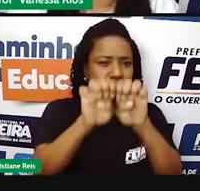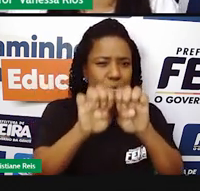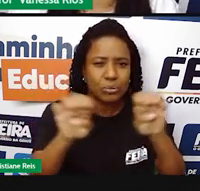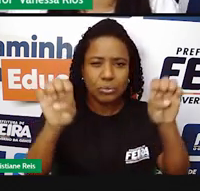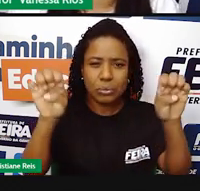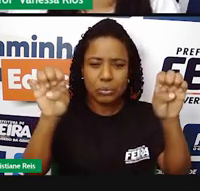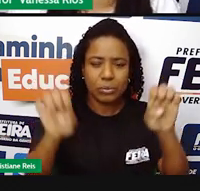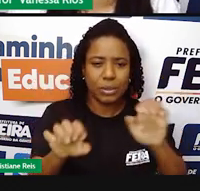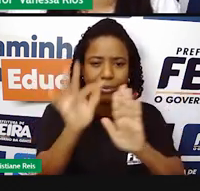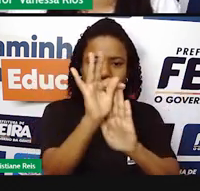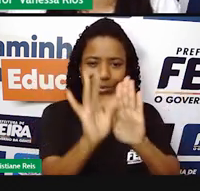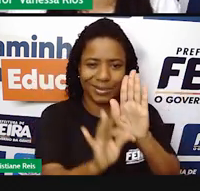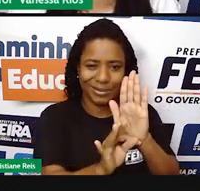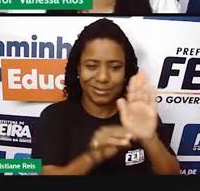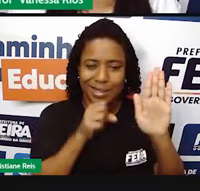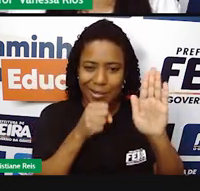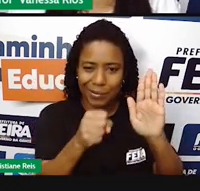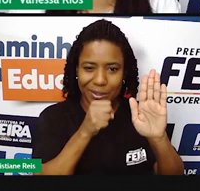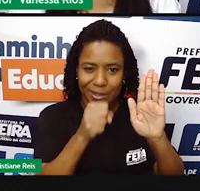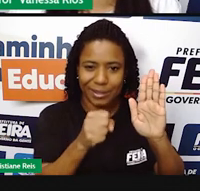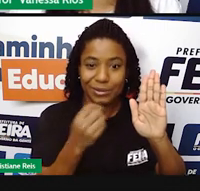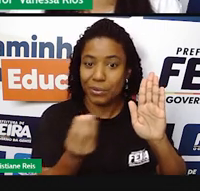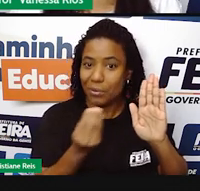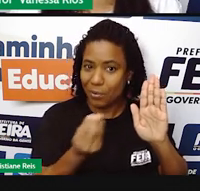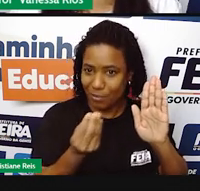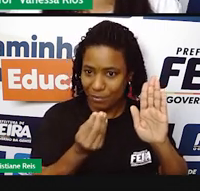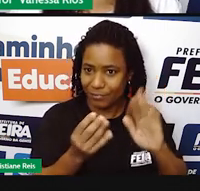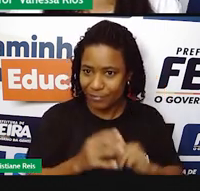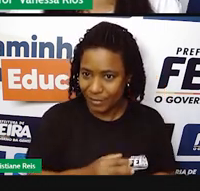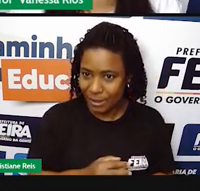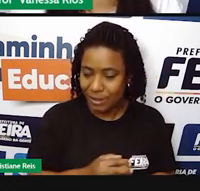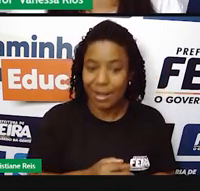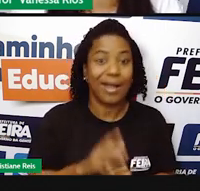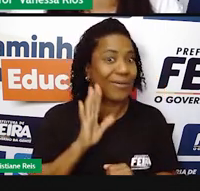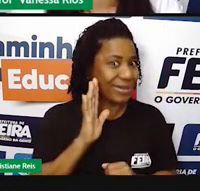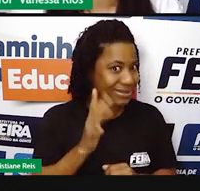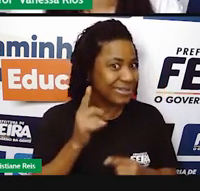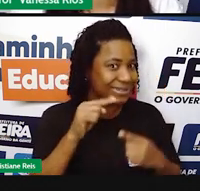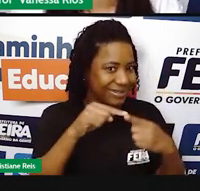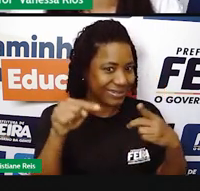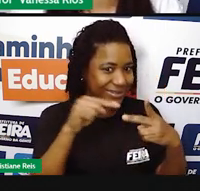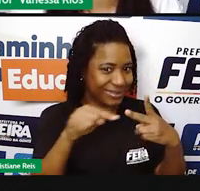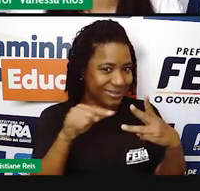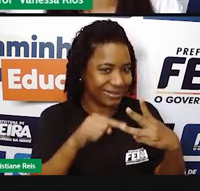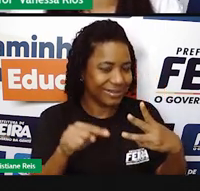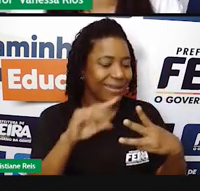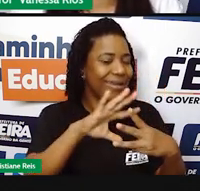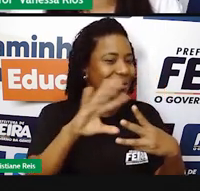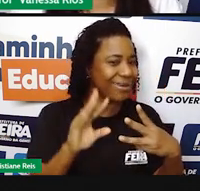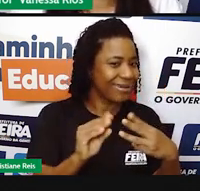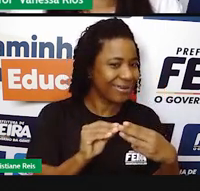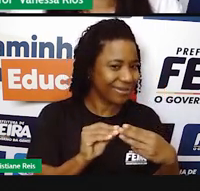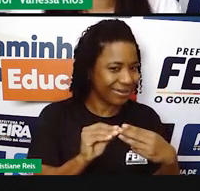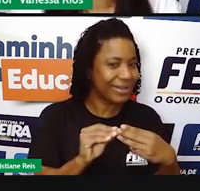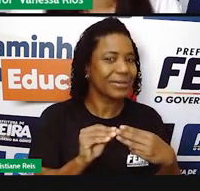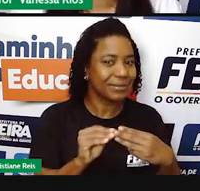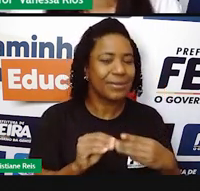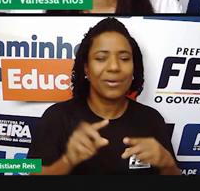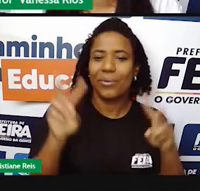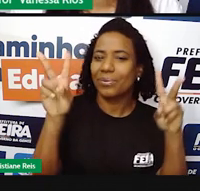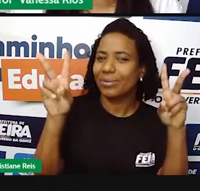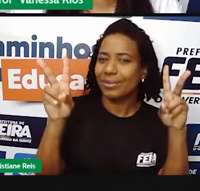da reportagem, a gente pode tirar aí agora algumas informações, né? De qual tema trata a